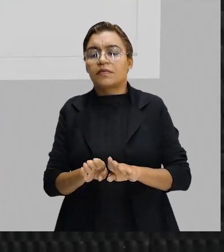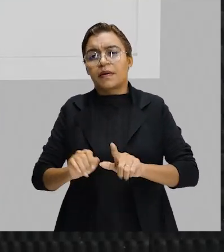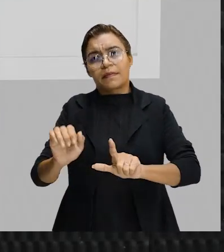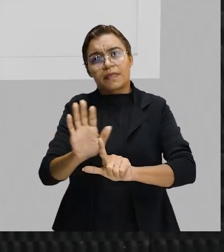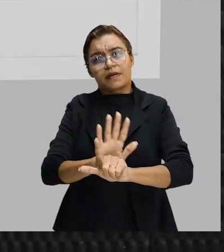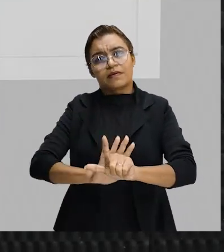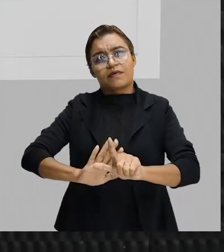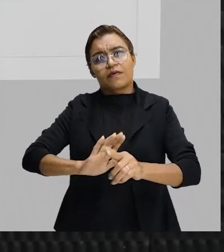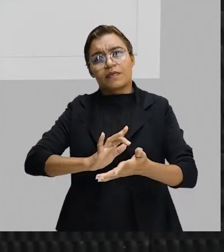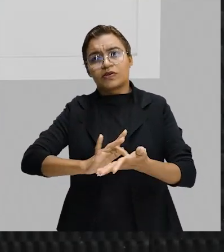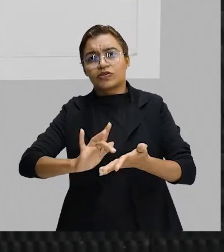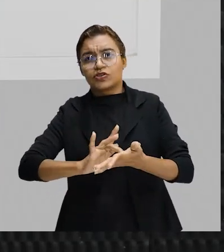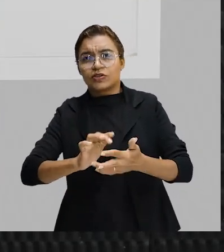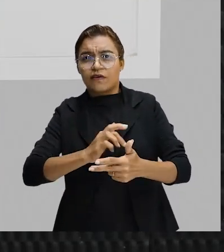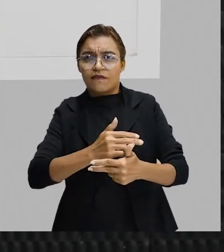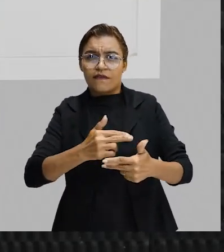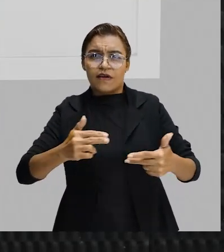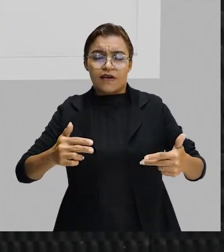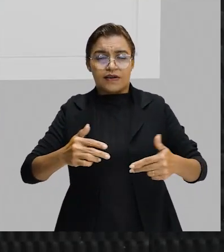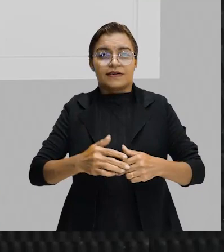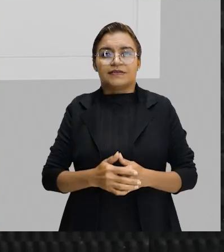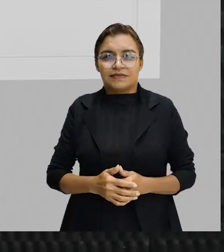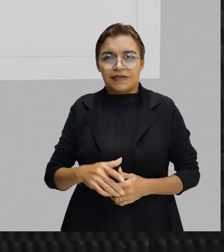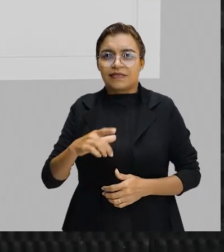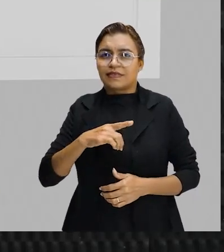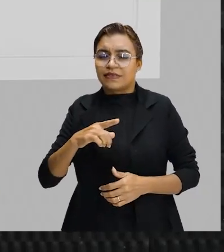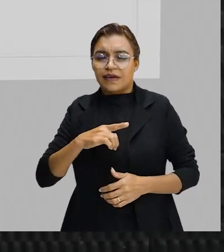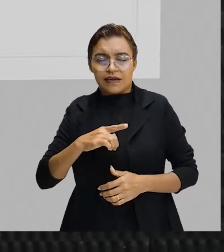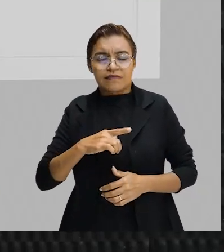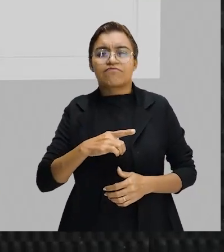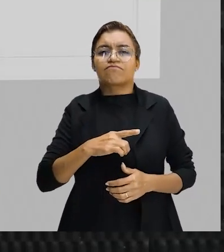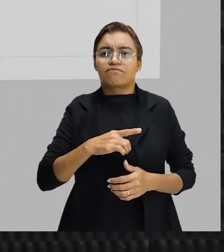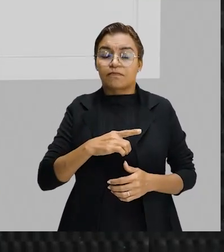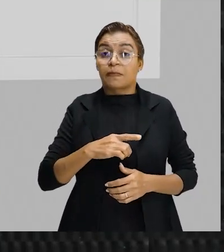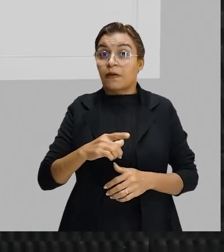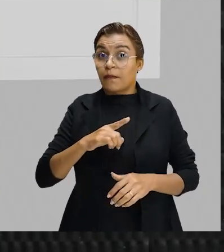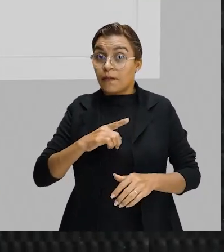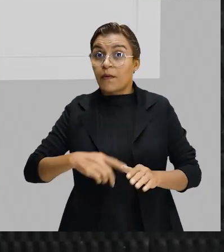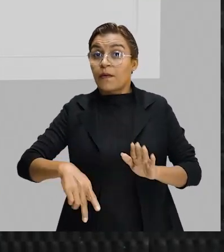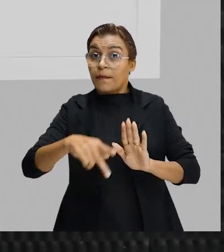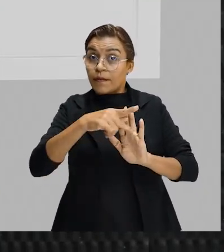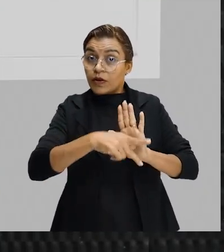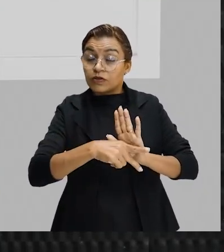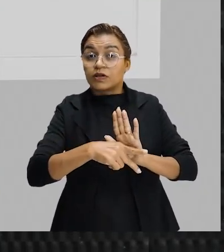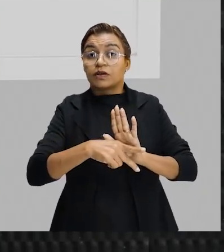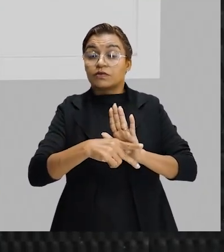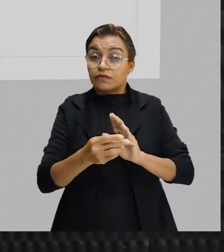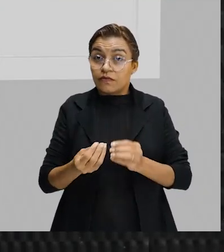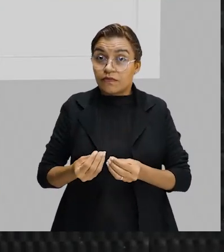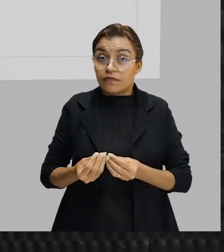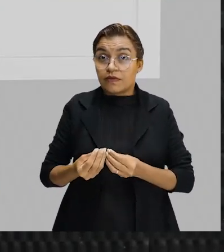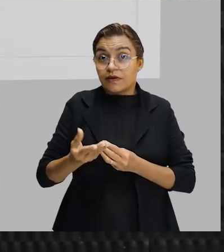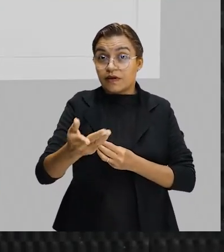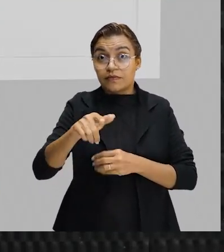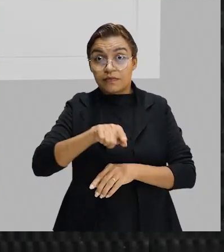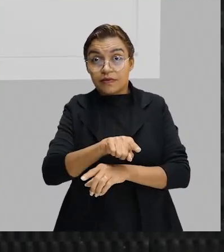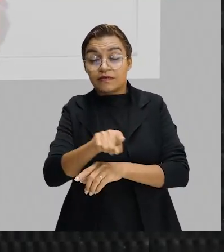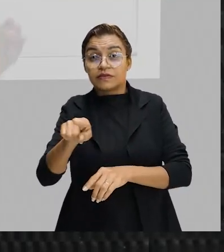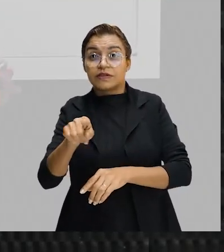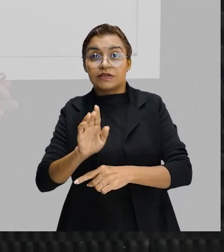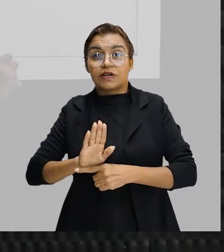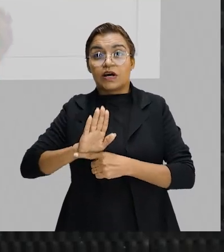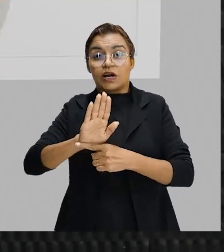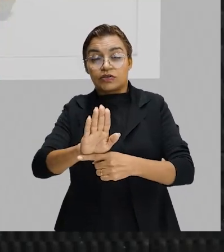nós estamos ali invadindo com a educação, graças a Deus, levando esse projeto maravilhoso até vocês para contribuir para